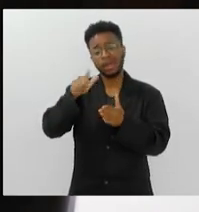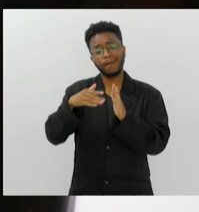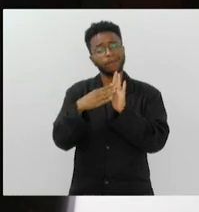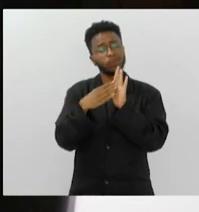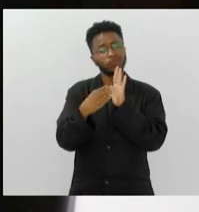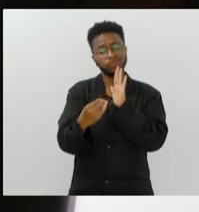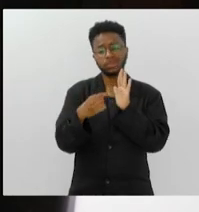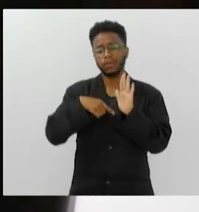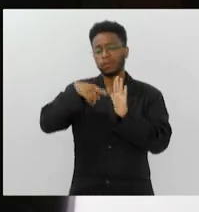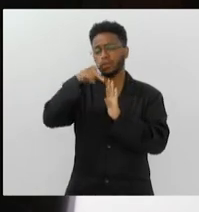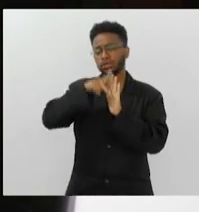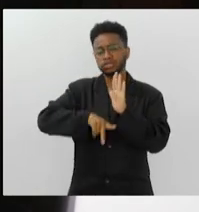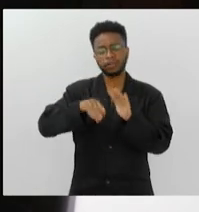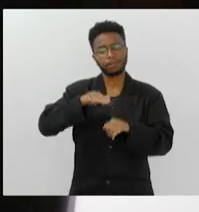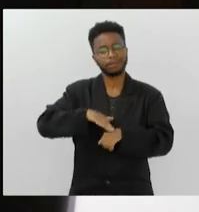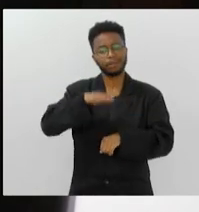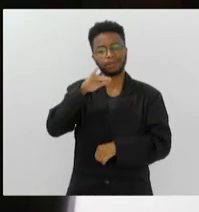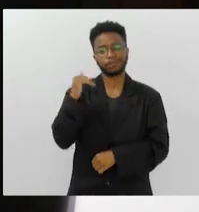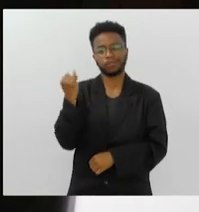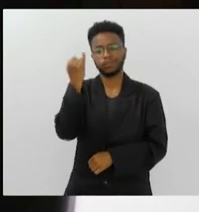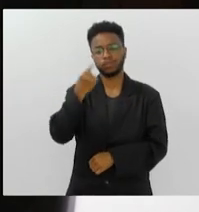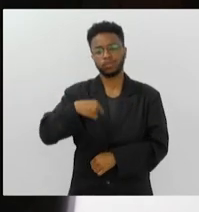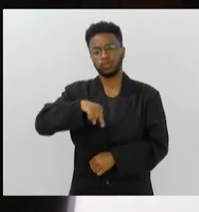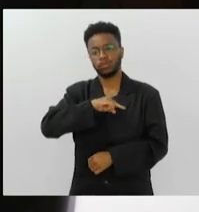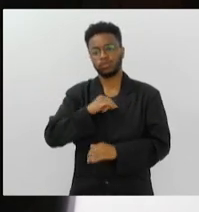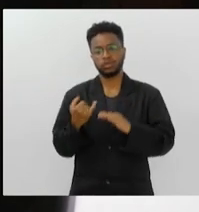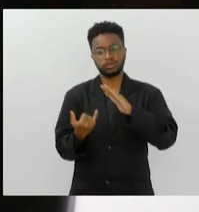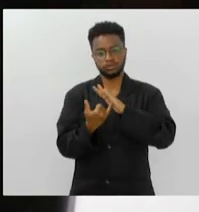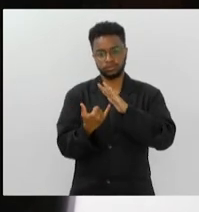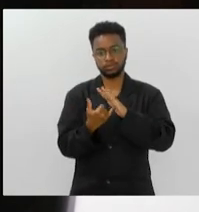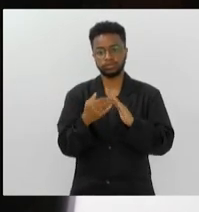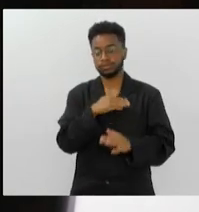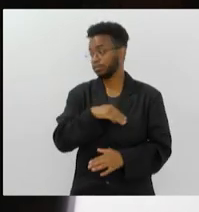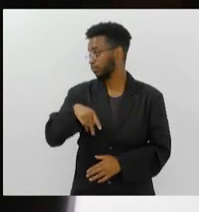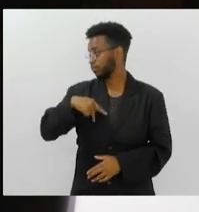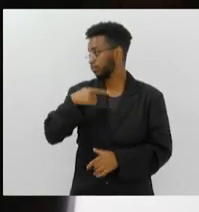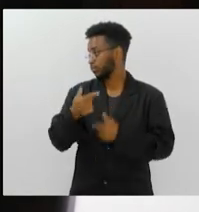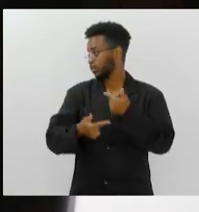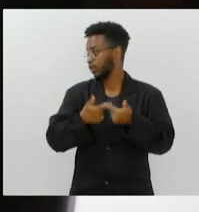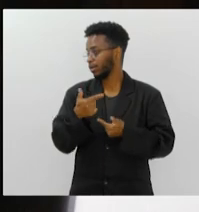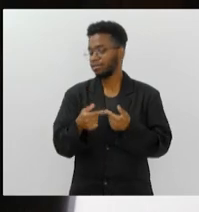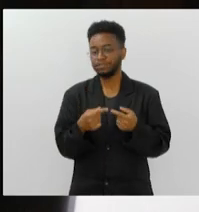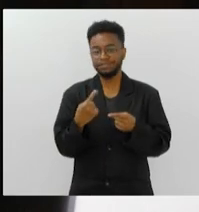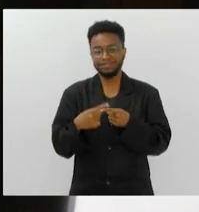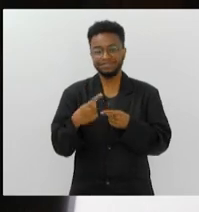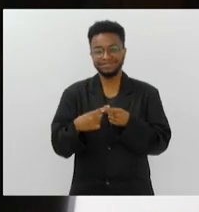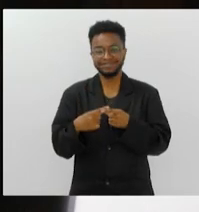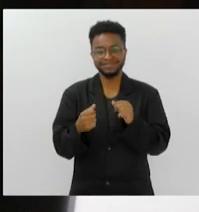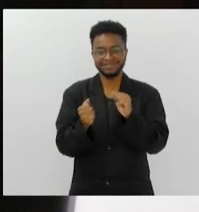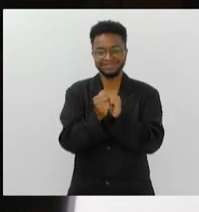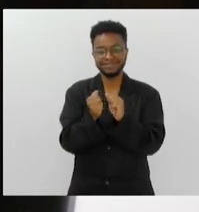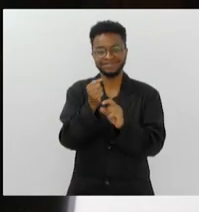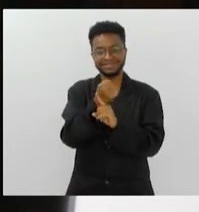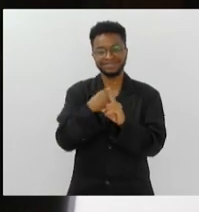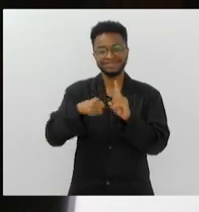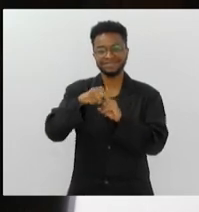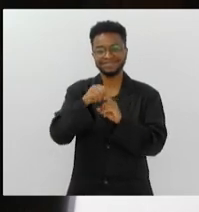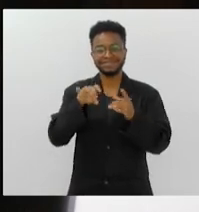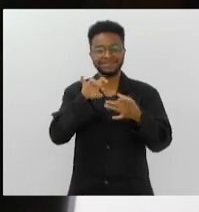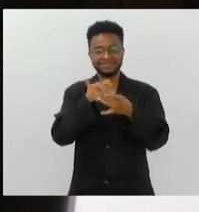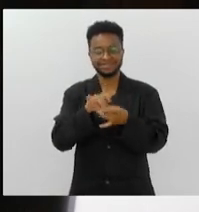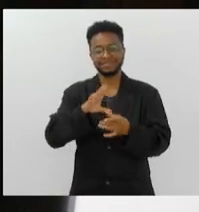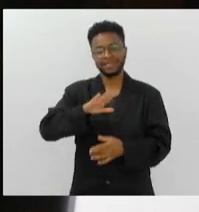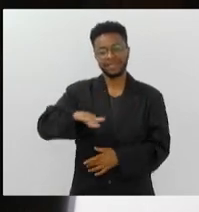mais importantes da nossa instituição, do Ministério Público do Trabalho, porque nos aproxima da sociedade através das crianças,